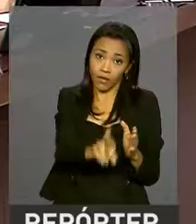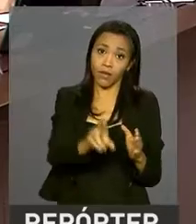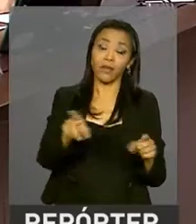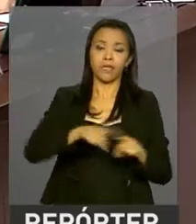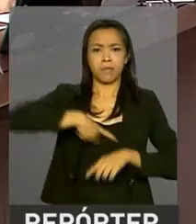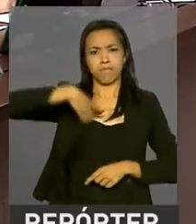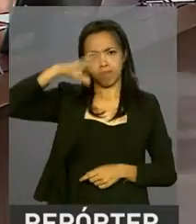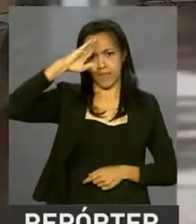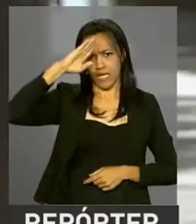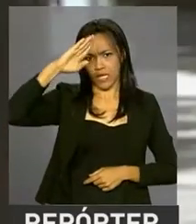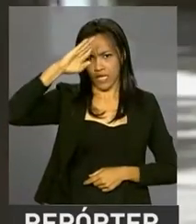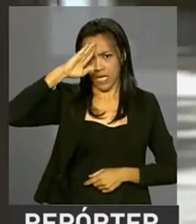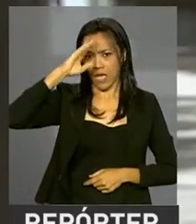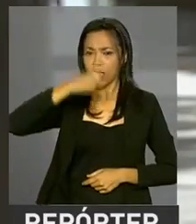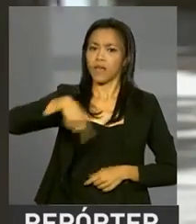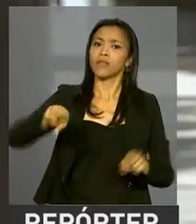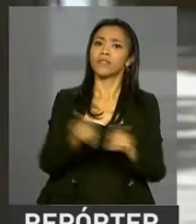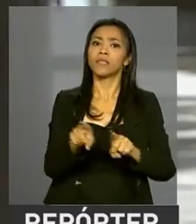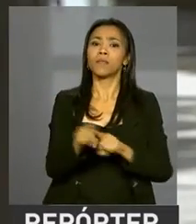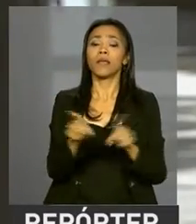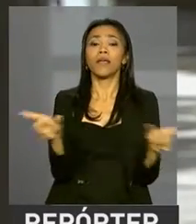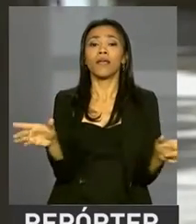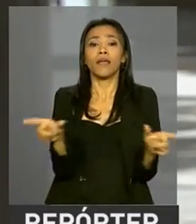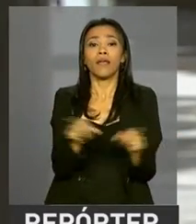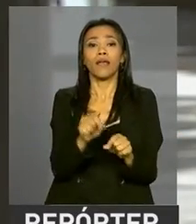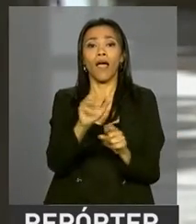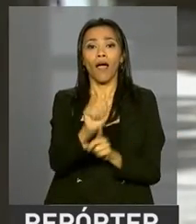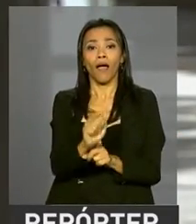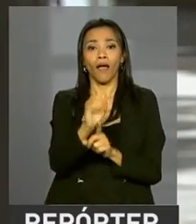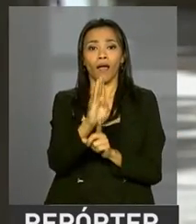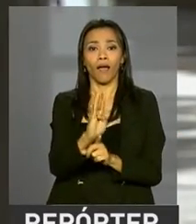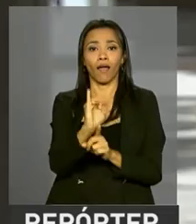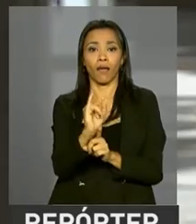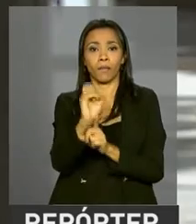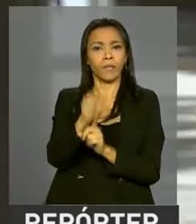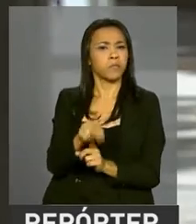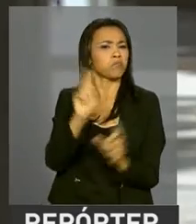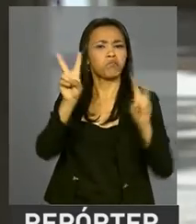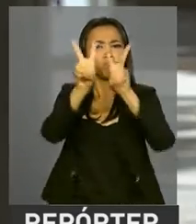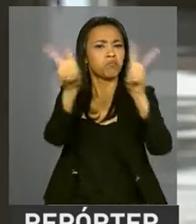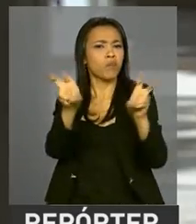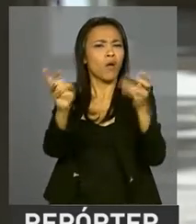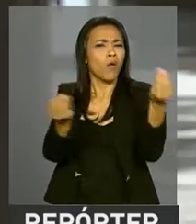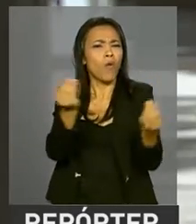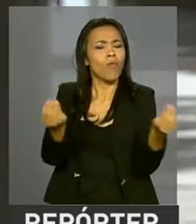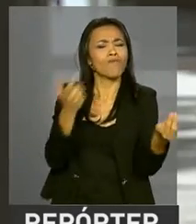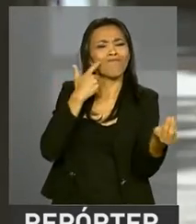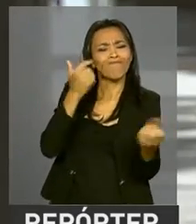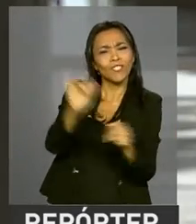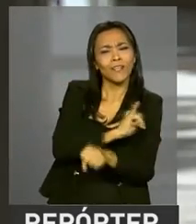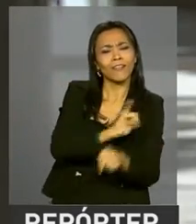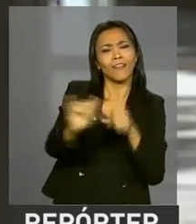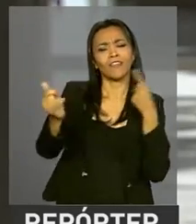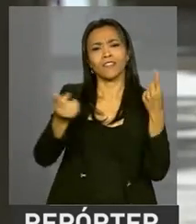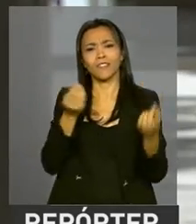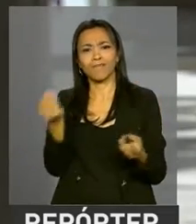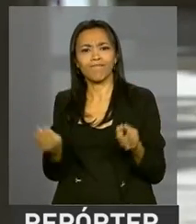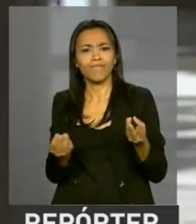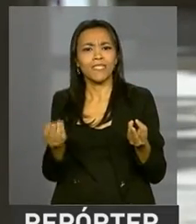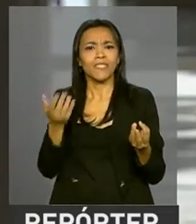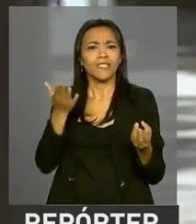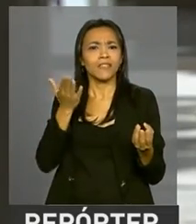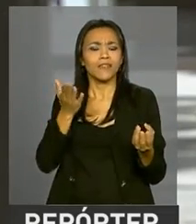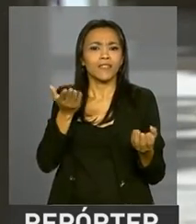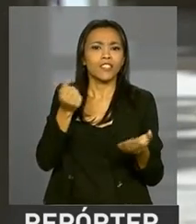e agência brasileira de inteligência abin eles estão discutindo medidas pra a pra aumentar a capacidade